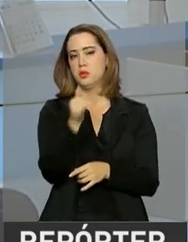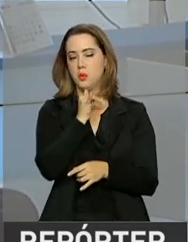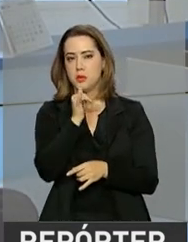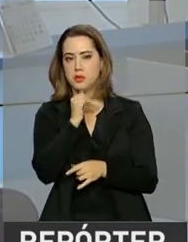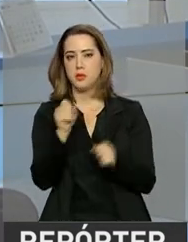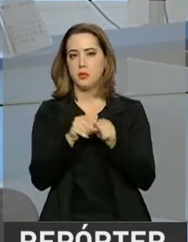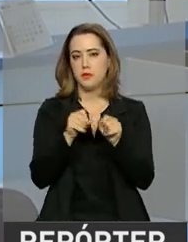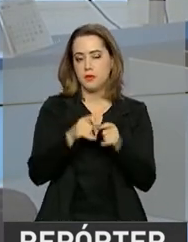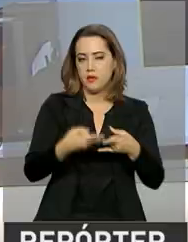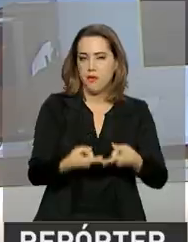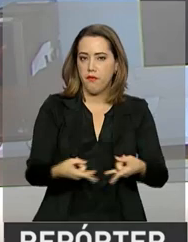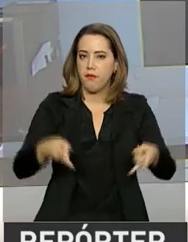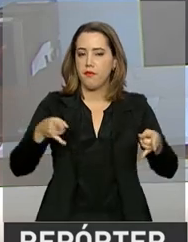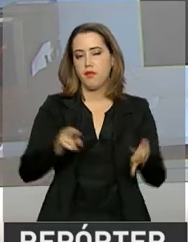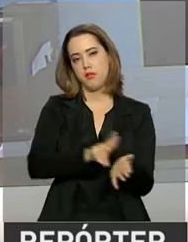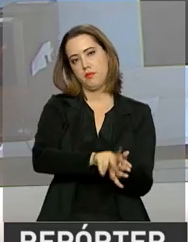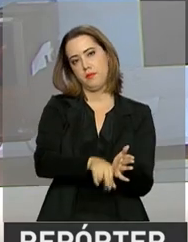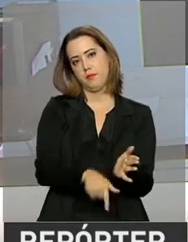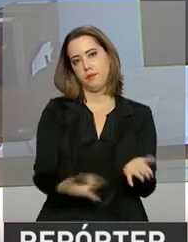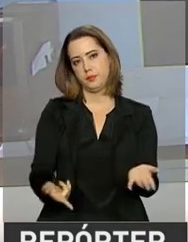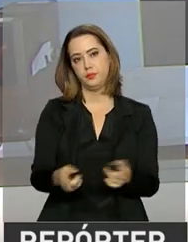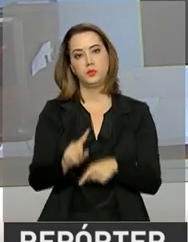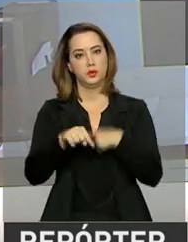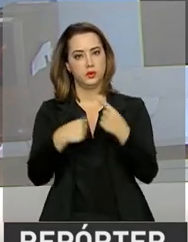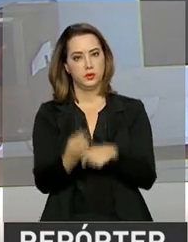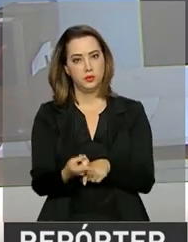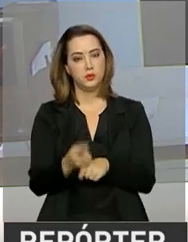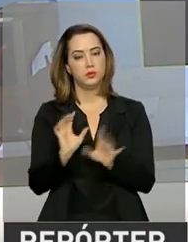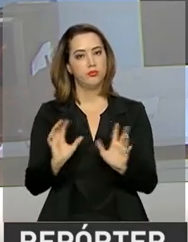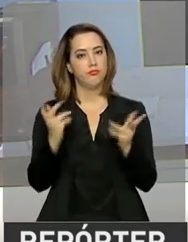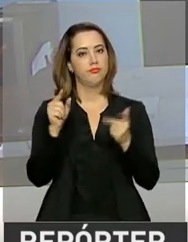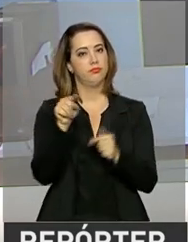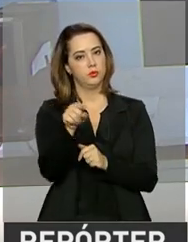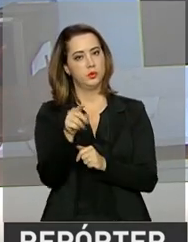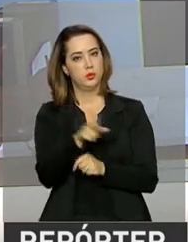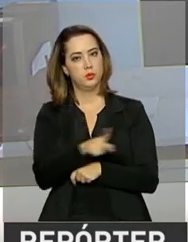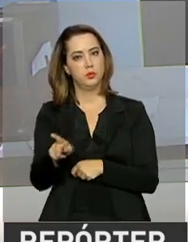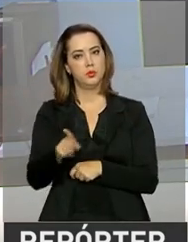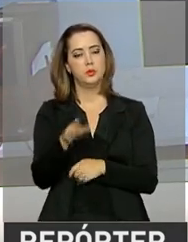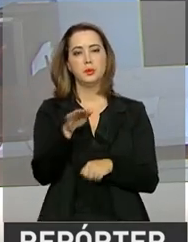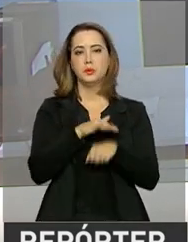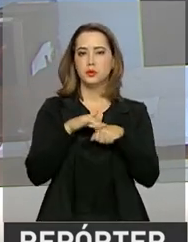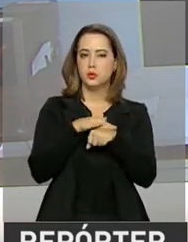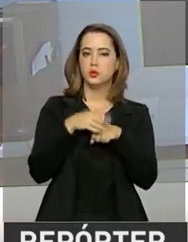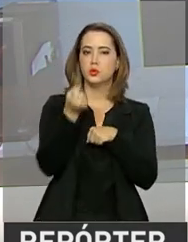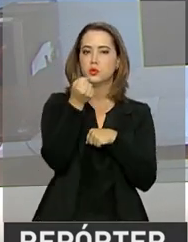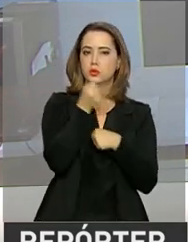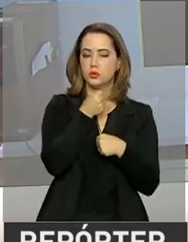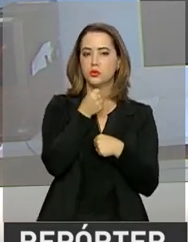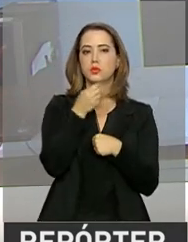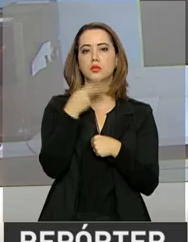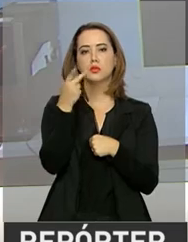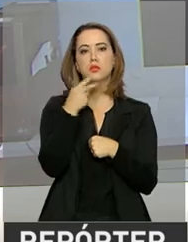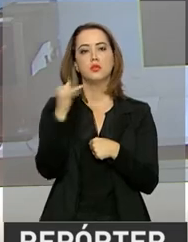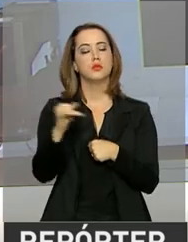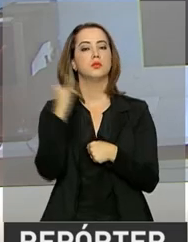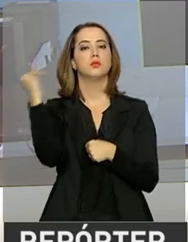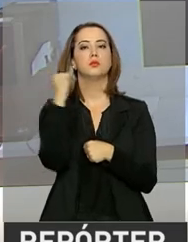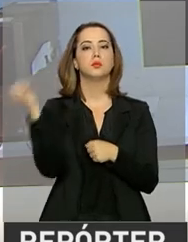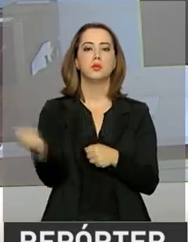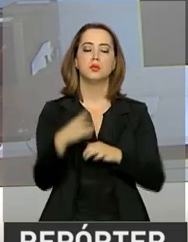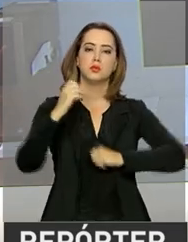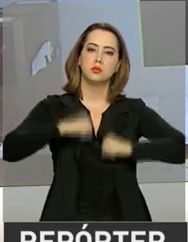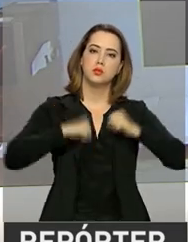e absorventes após o evento o presidente conversou rapidamente com a imprensa e falou da importância da nova fábrica que vai